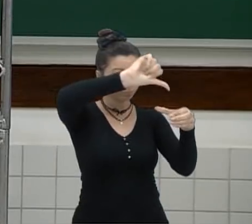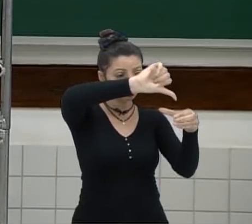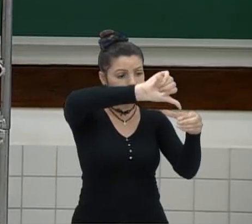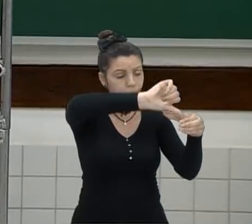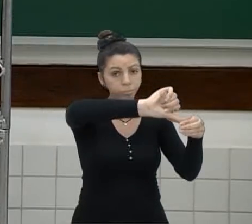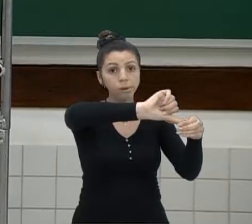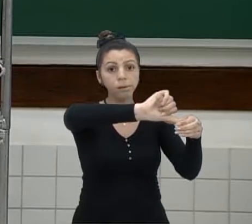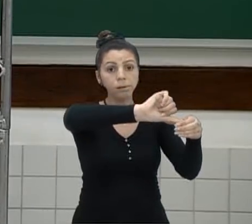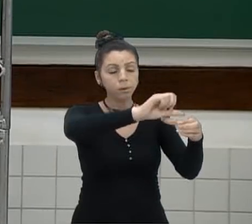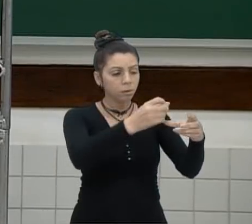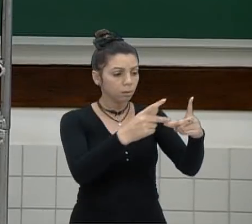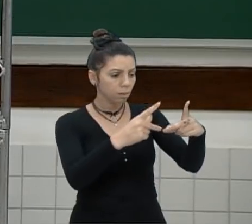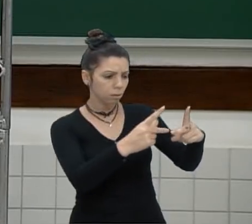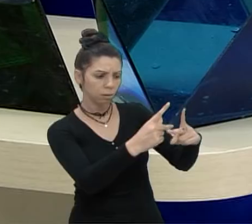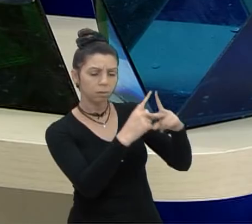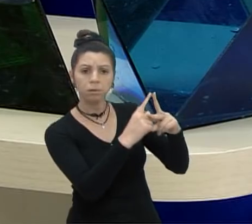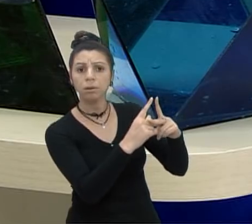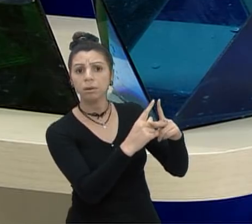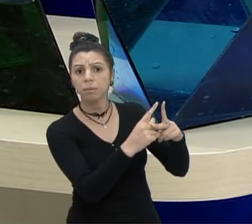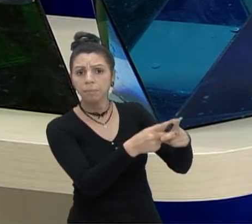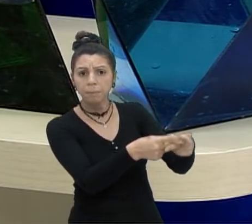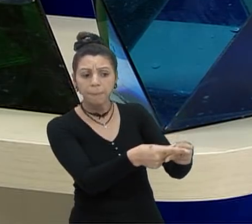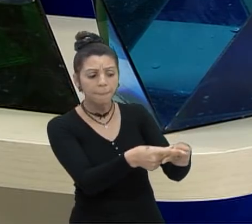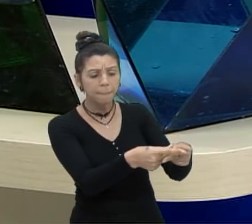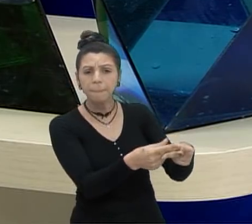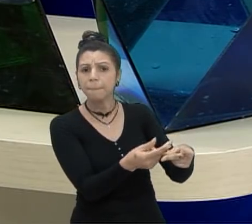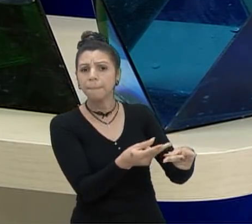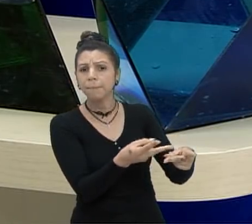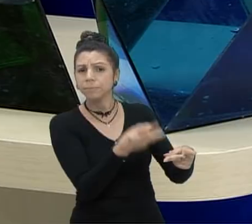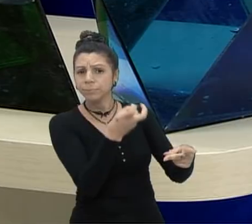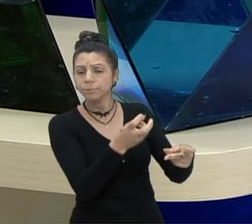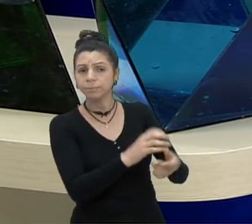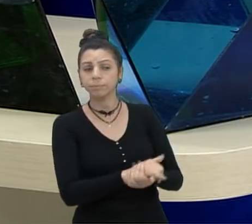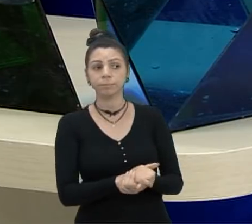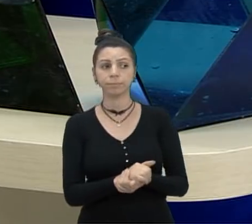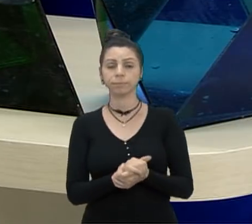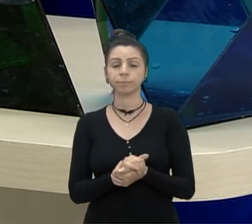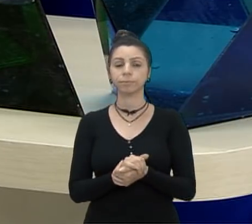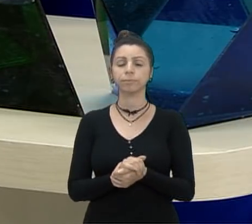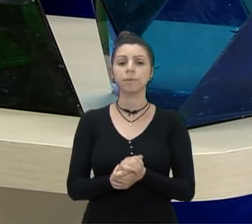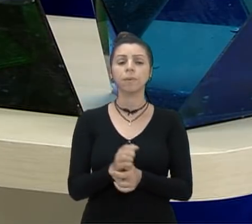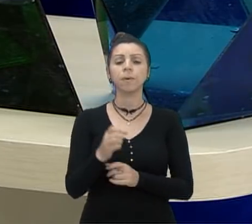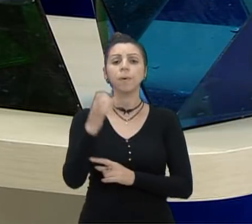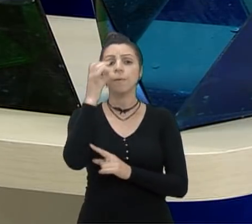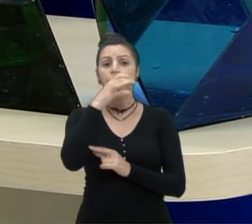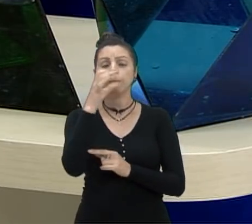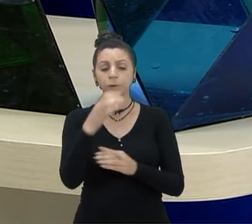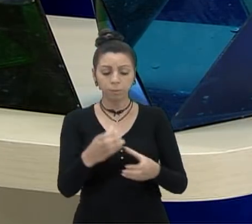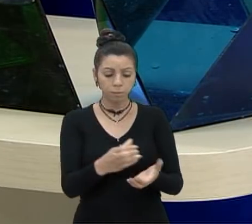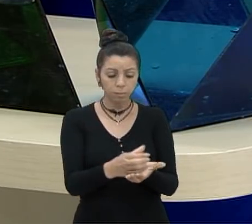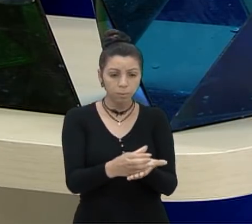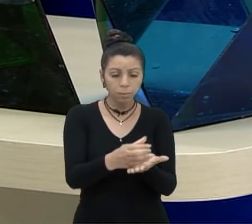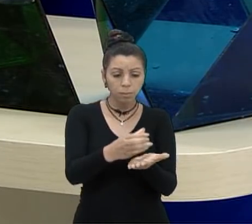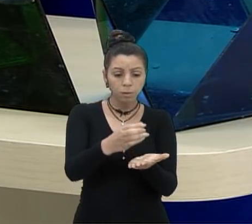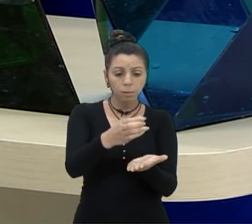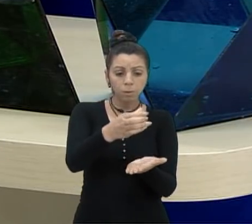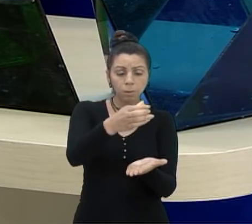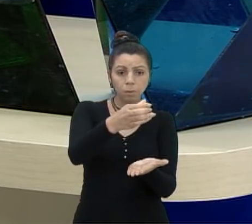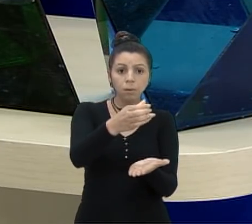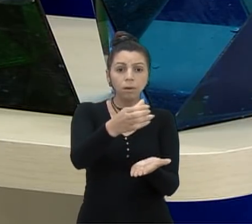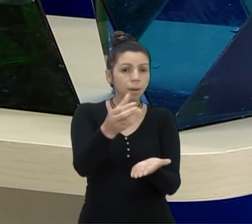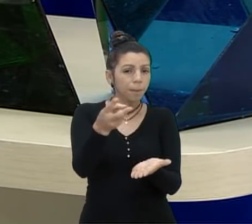deste recipiente. Percebam esse segundo aqui, com o líquido verde. É um cilindro. Ele ficou com os